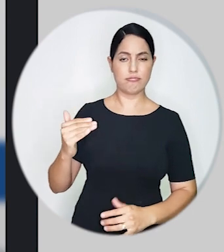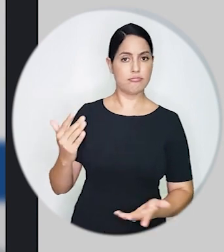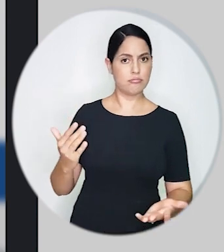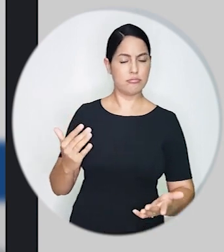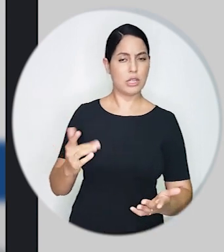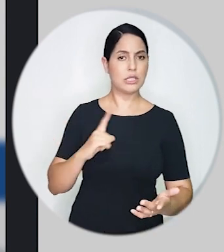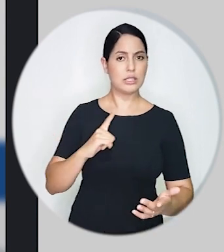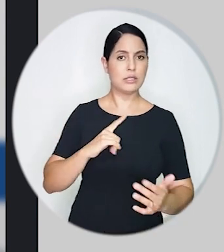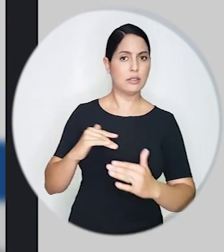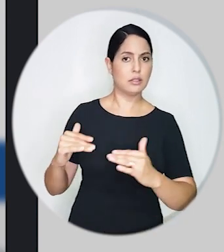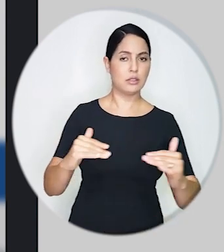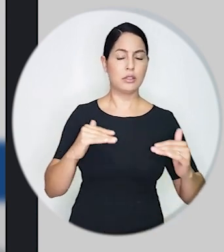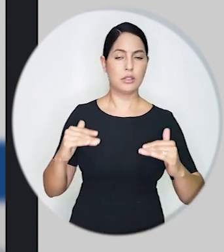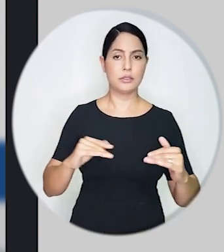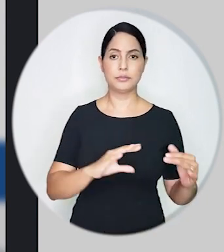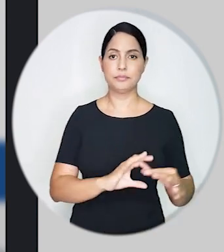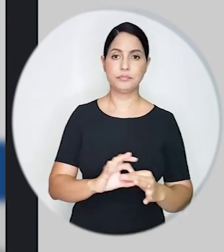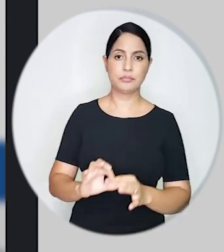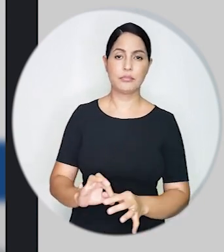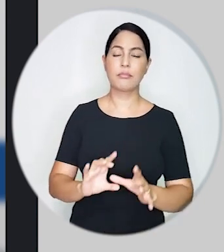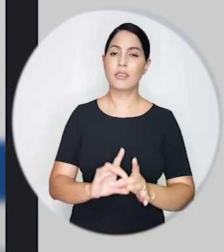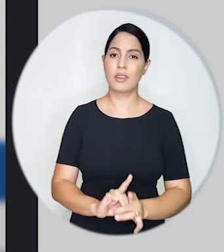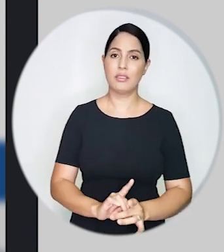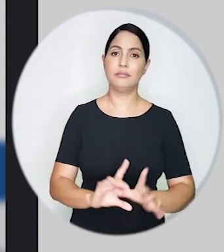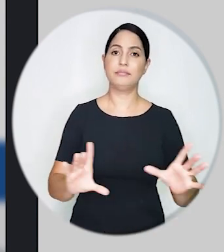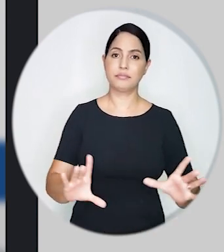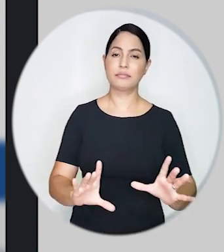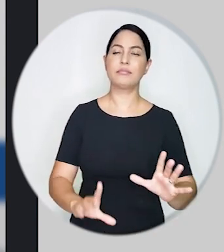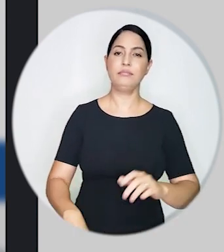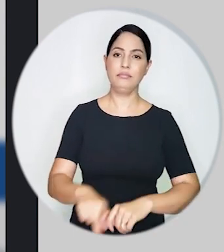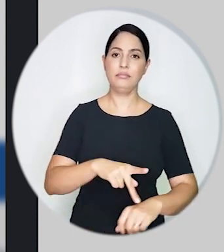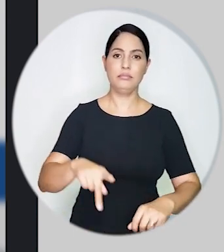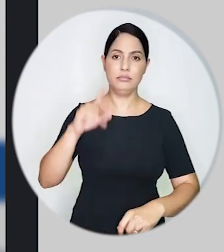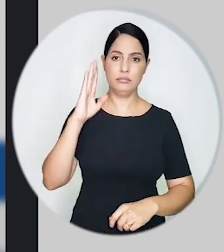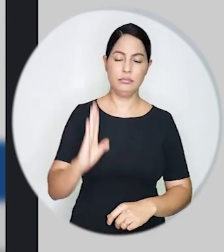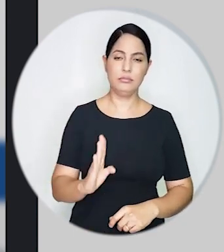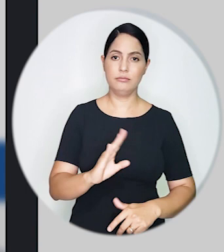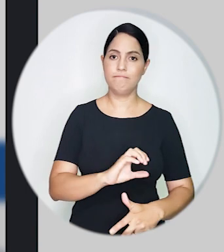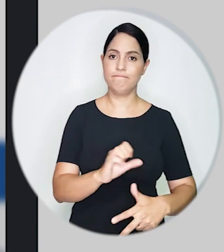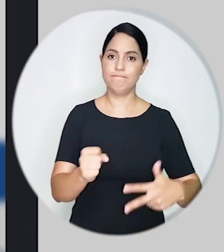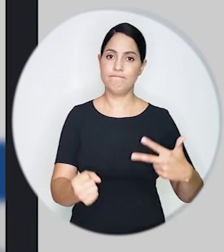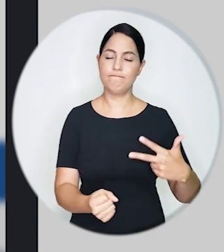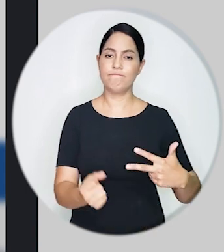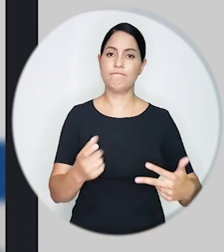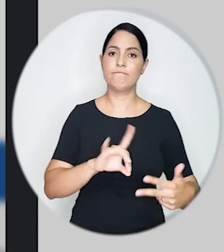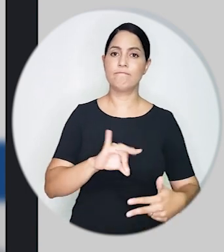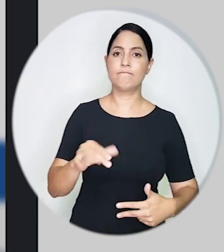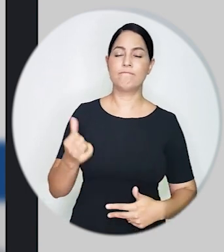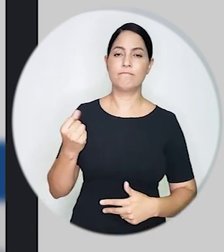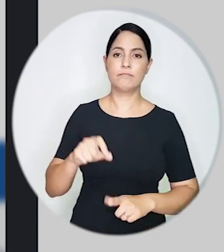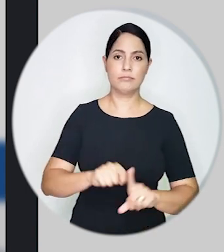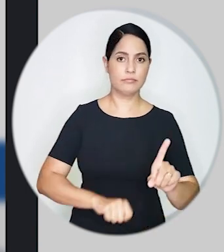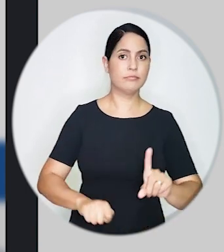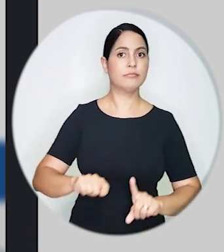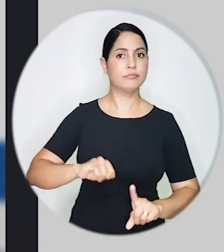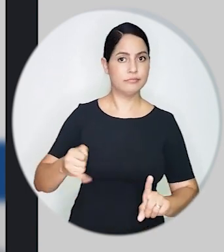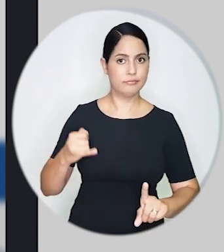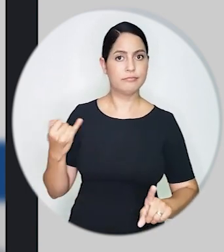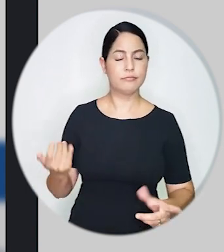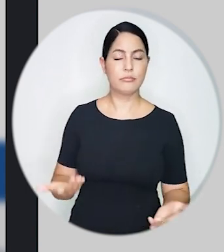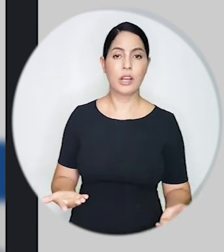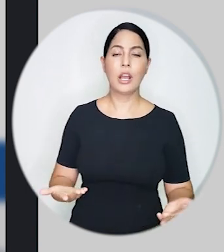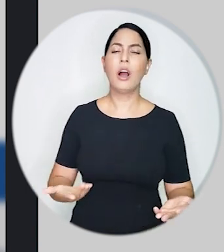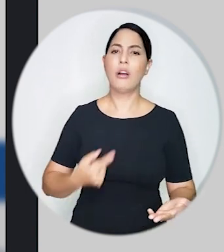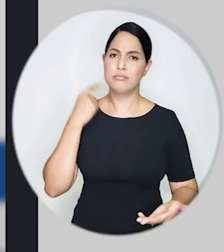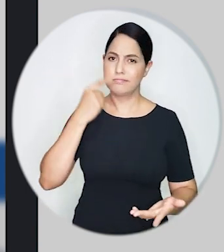recentemente, colocou-se em defesa das instituições brasileiras e do regime democrático frente aos ataques às sedes dos três poderes no último dia 8